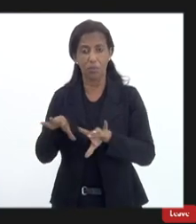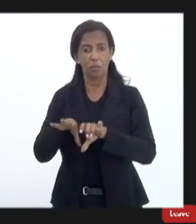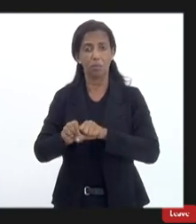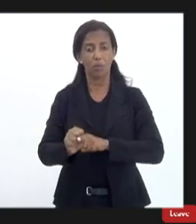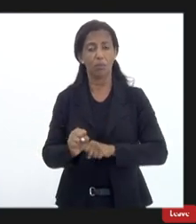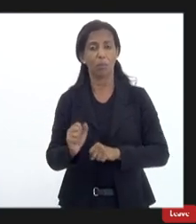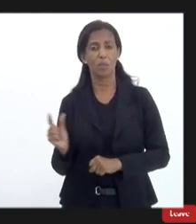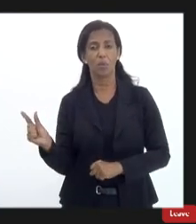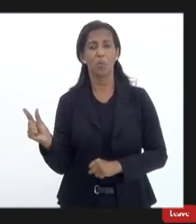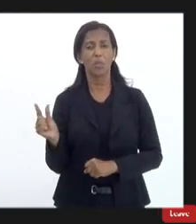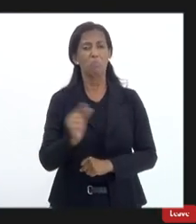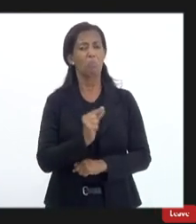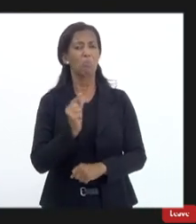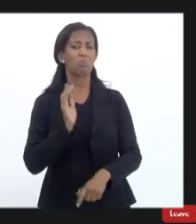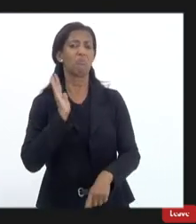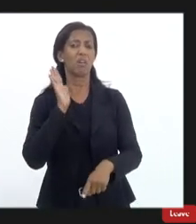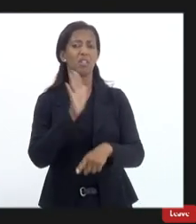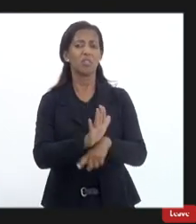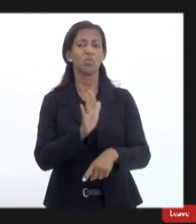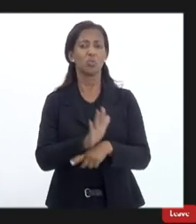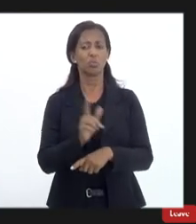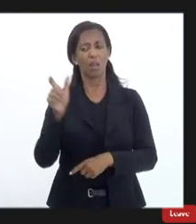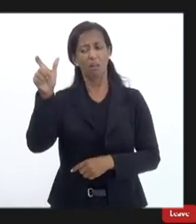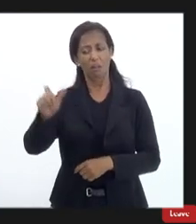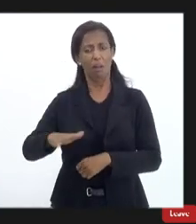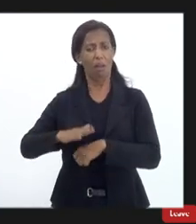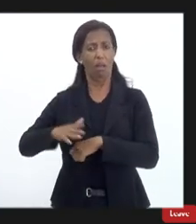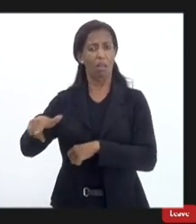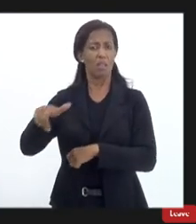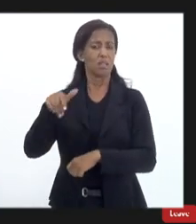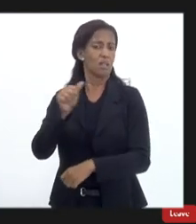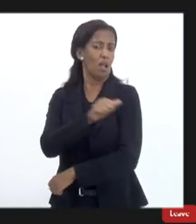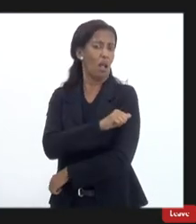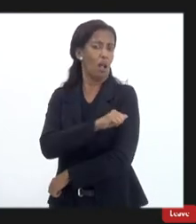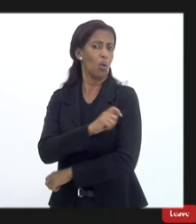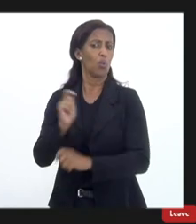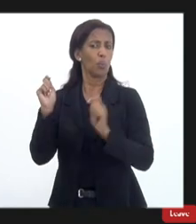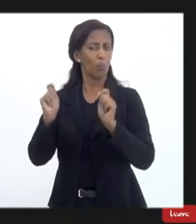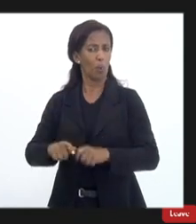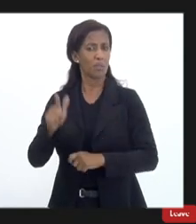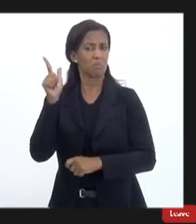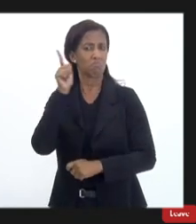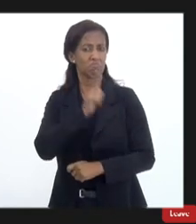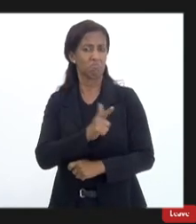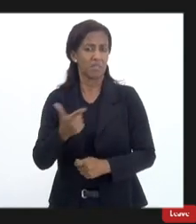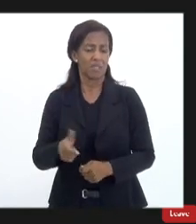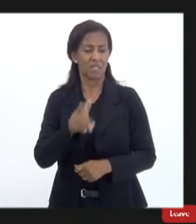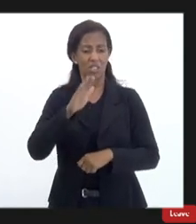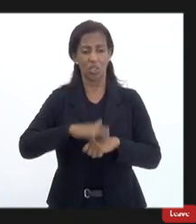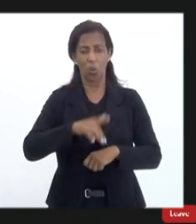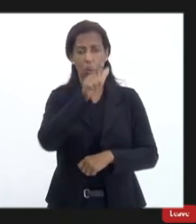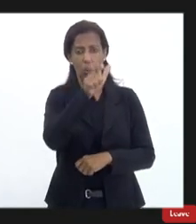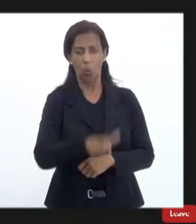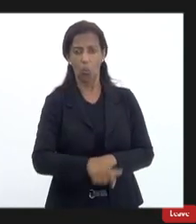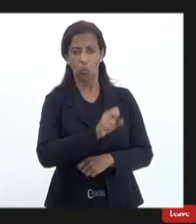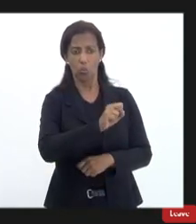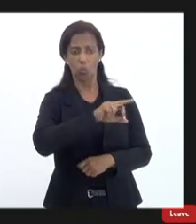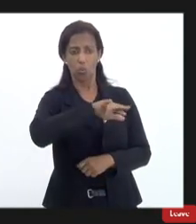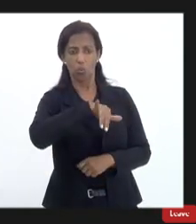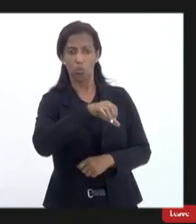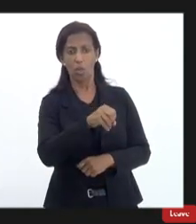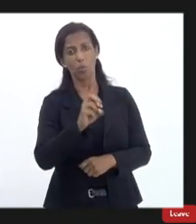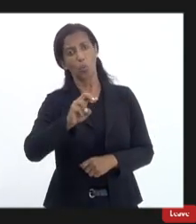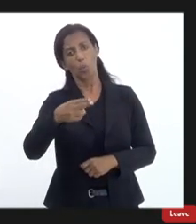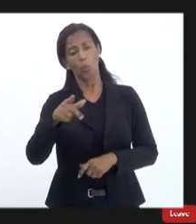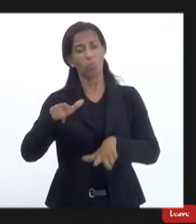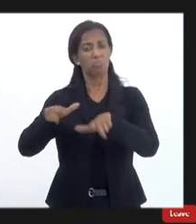que em pouco vai contribuir para que esses sujeitos da EJA possam de fato se emancipar, sejam como sujeitos, né, e sejam como